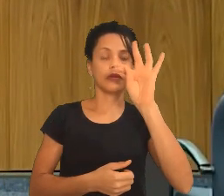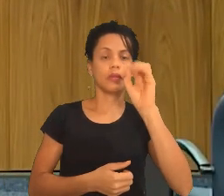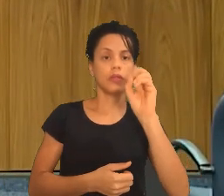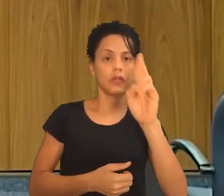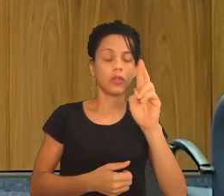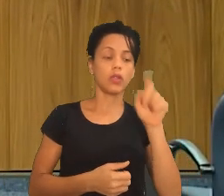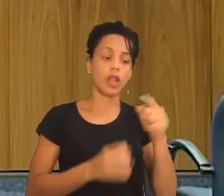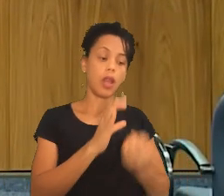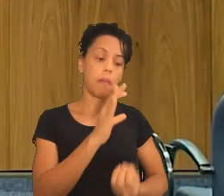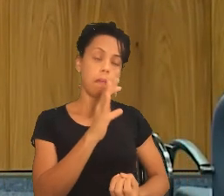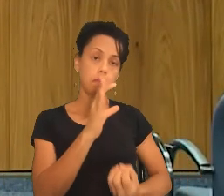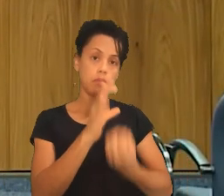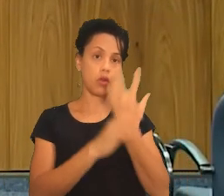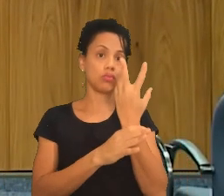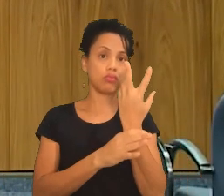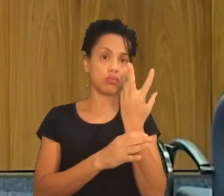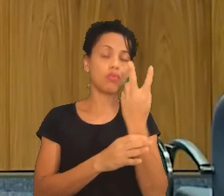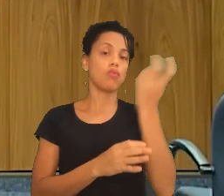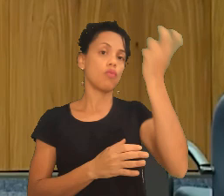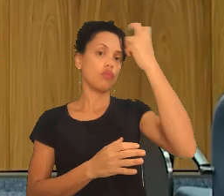produtor cultural também,